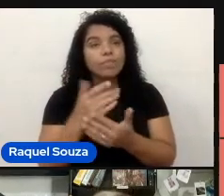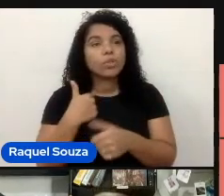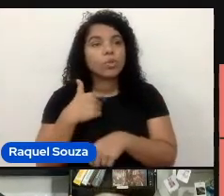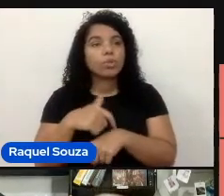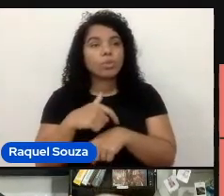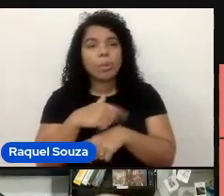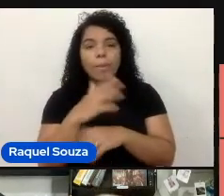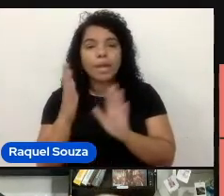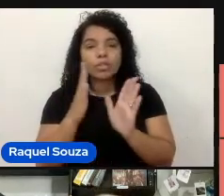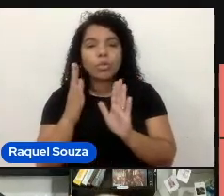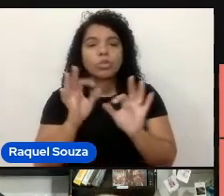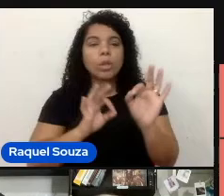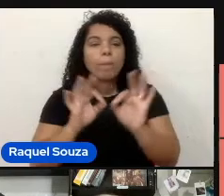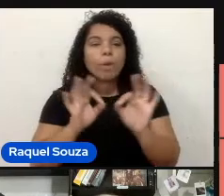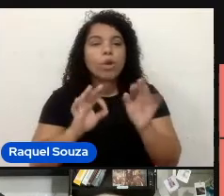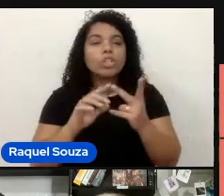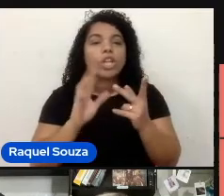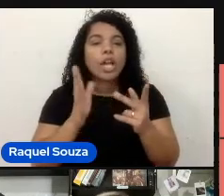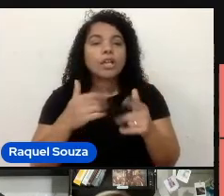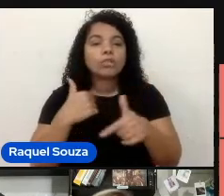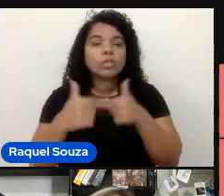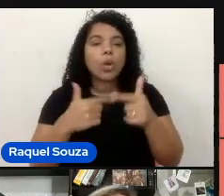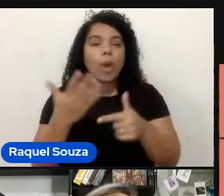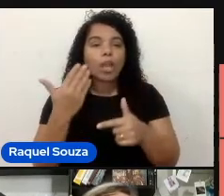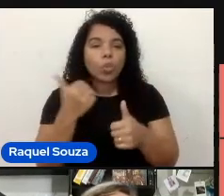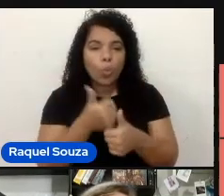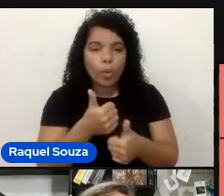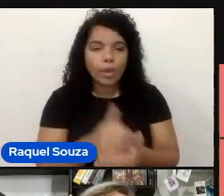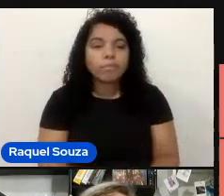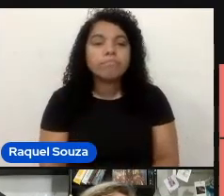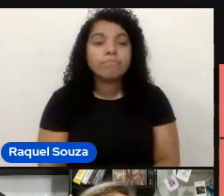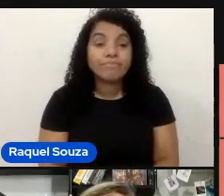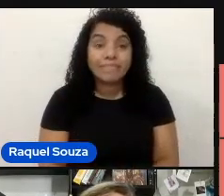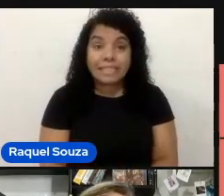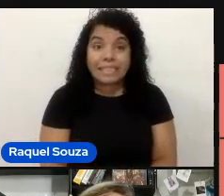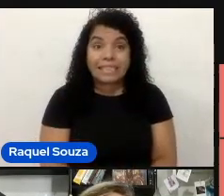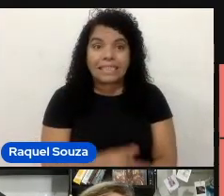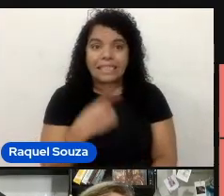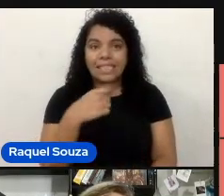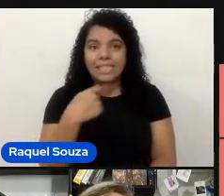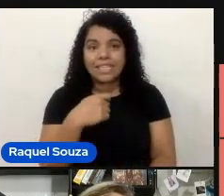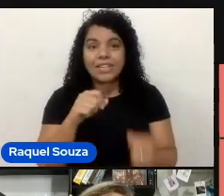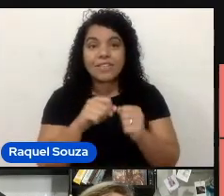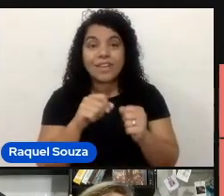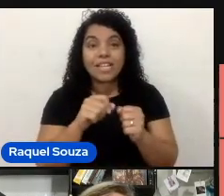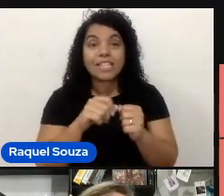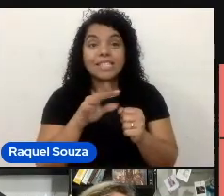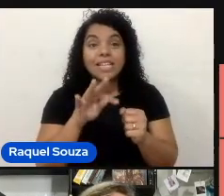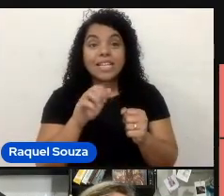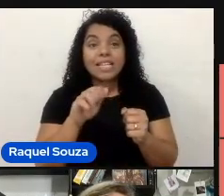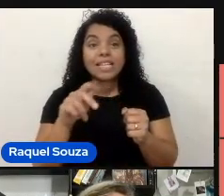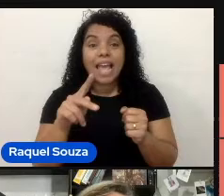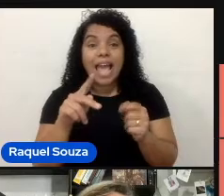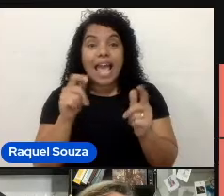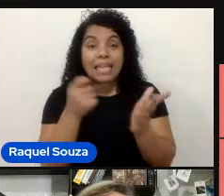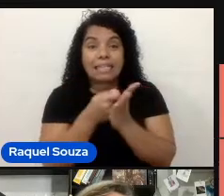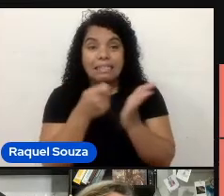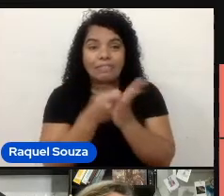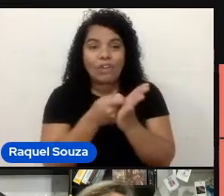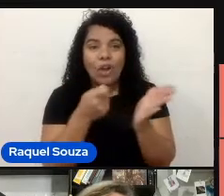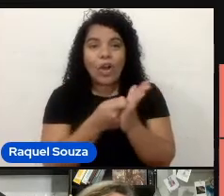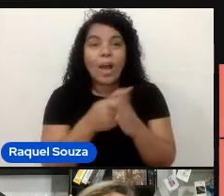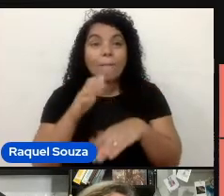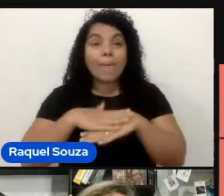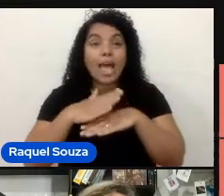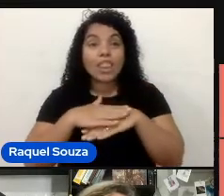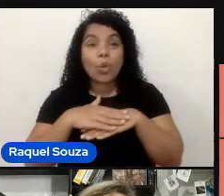alguns projetos que eu já atuei, que nós tivemos que fazer ali uma task force manual, porque